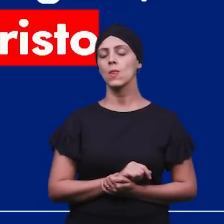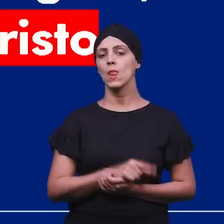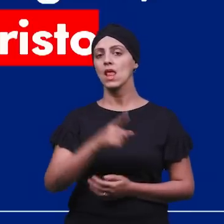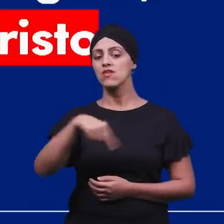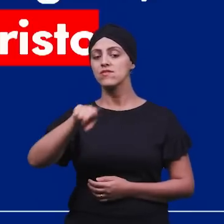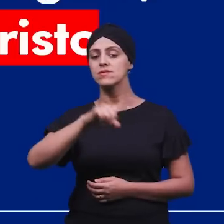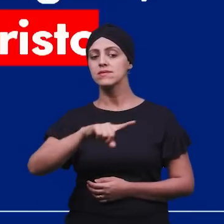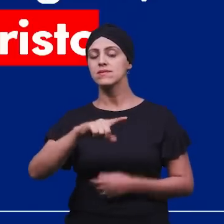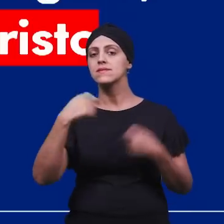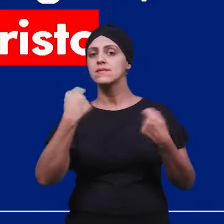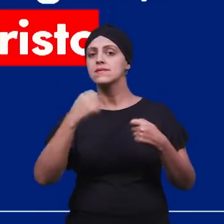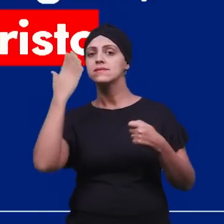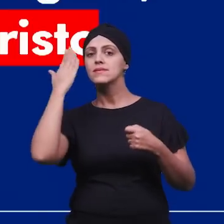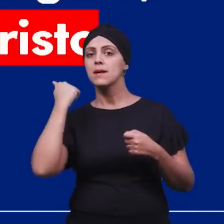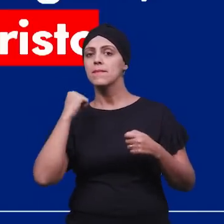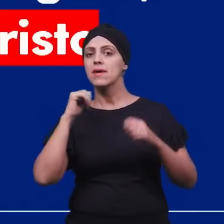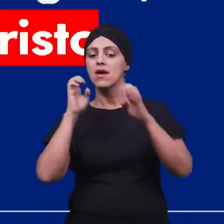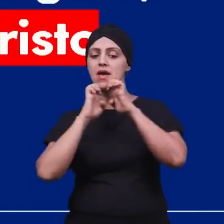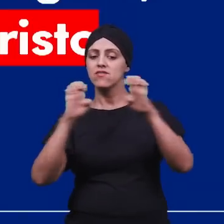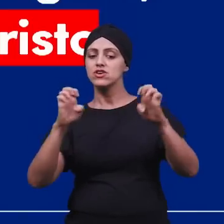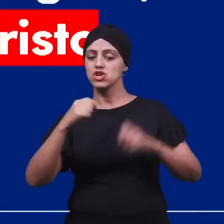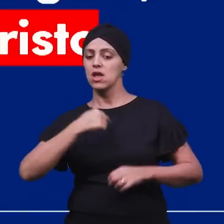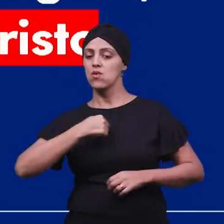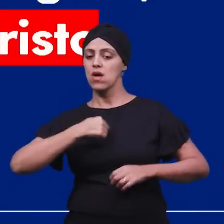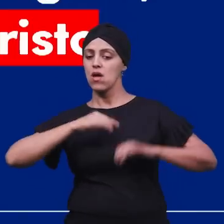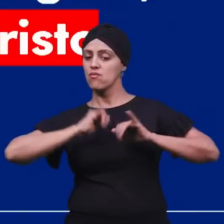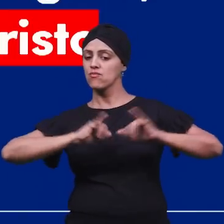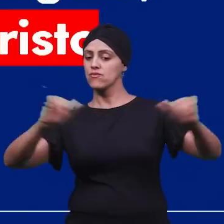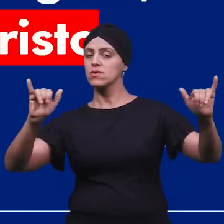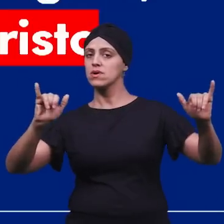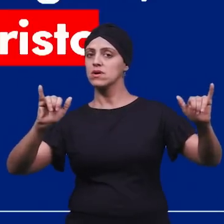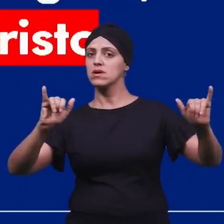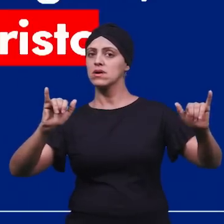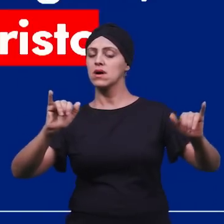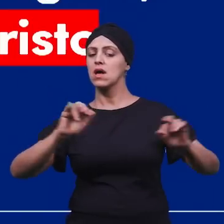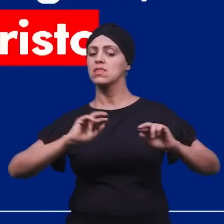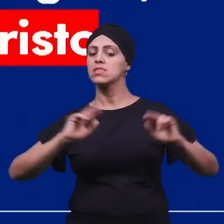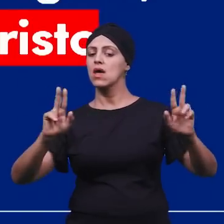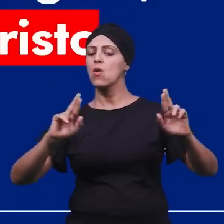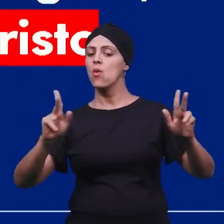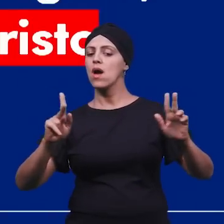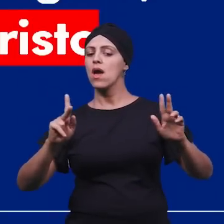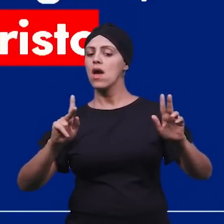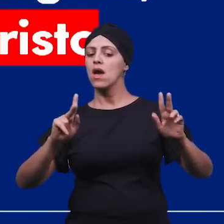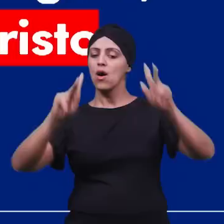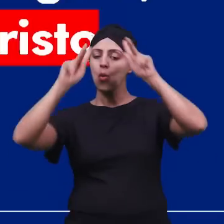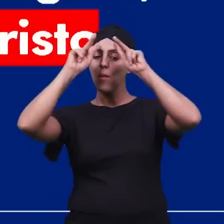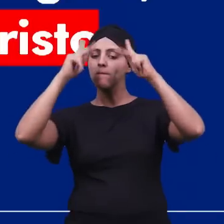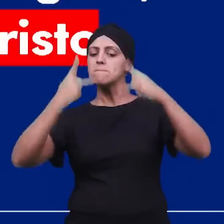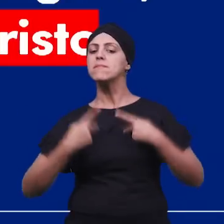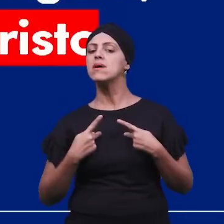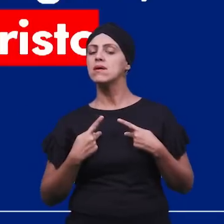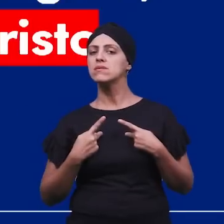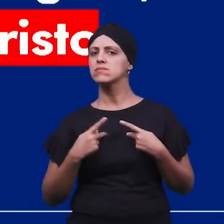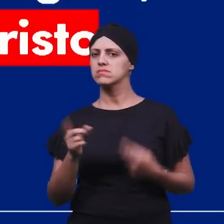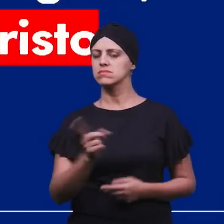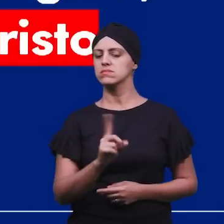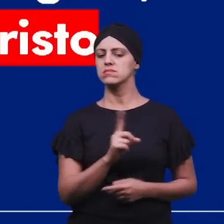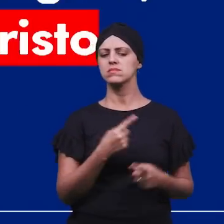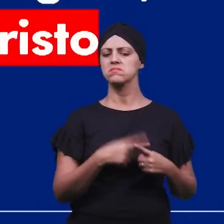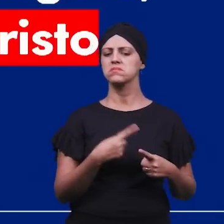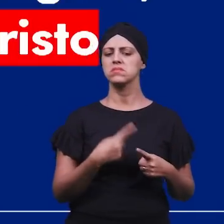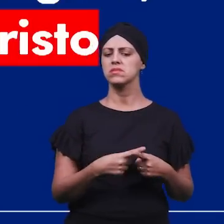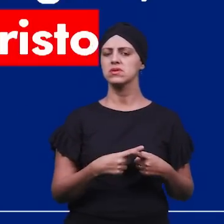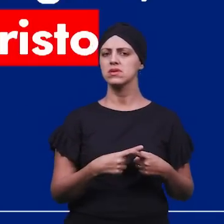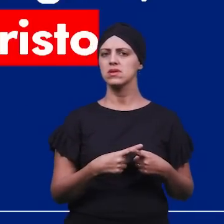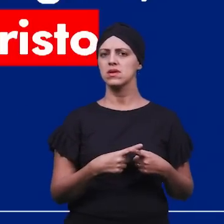Mas faço-vos saber, irmãos, que o evangelho que por mim foi anunciado não é segundo os homens, porque